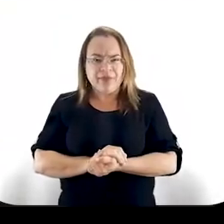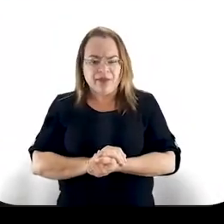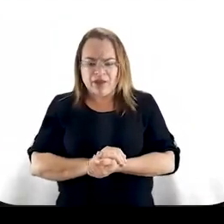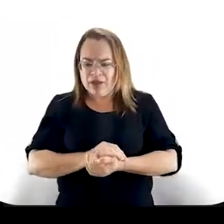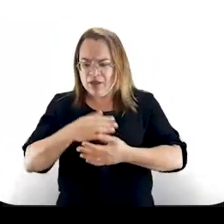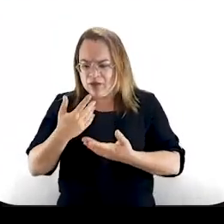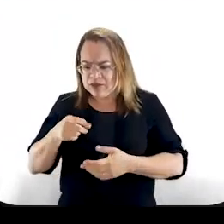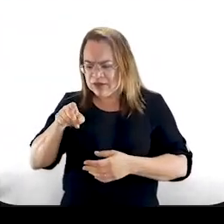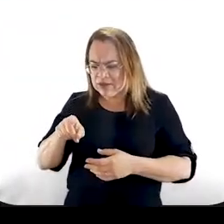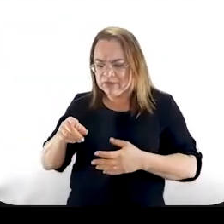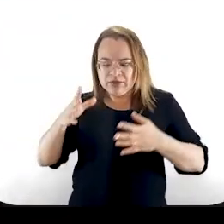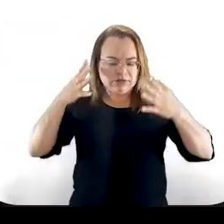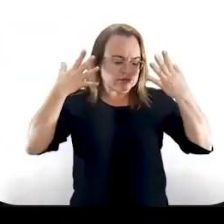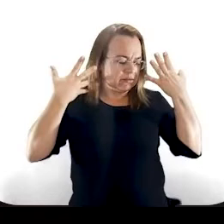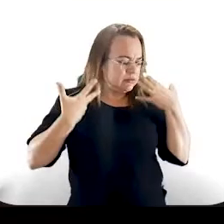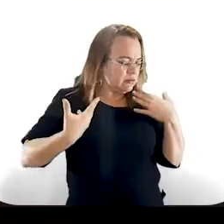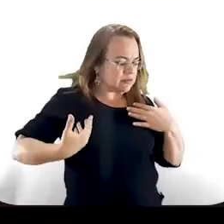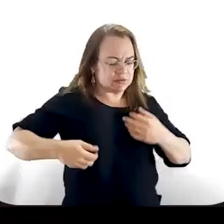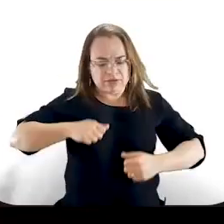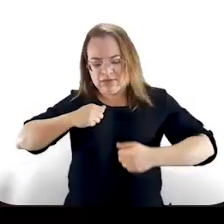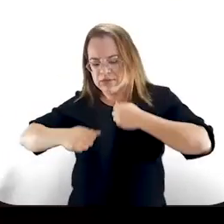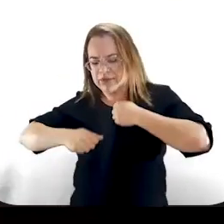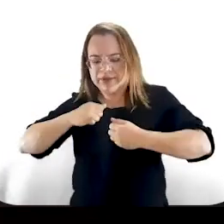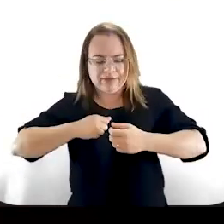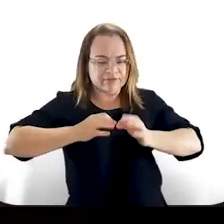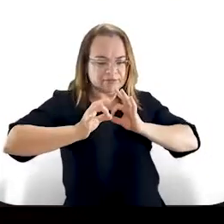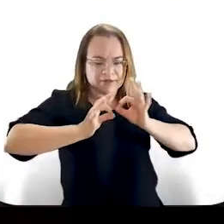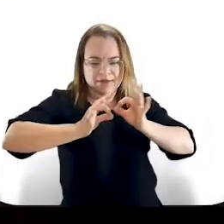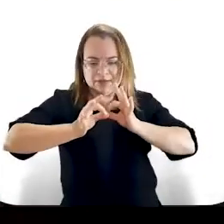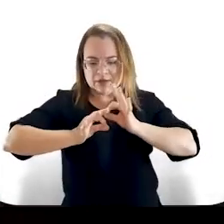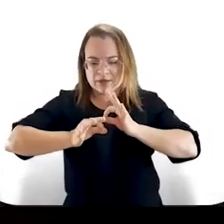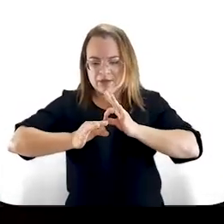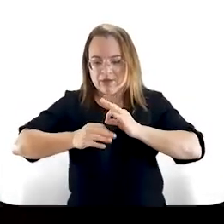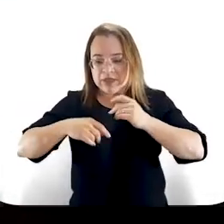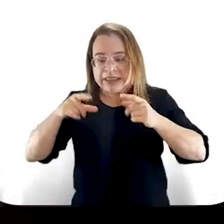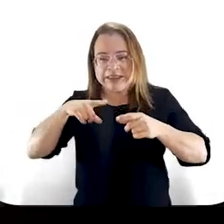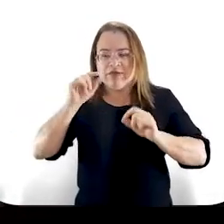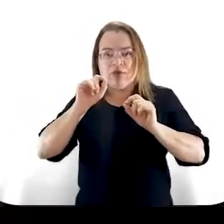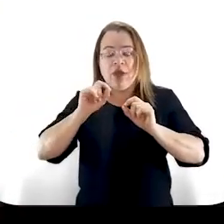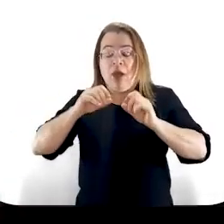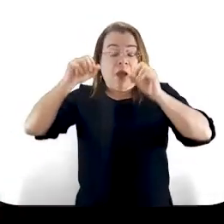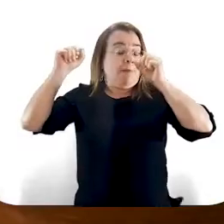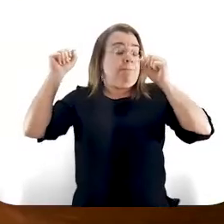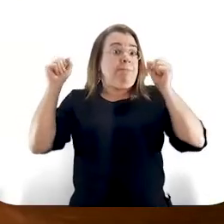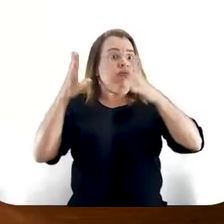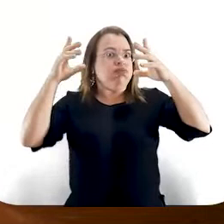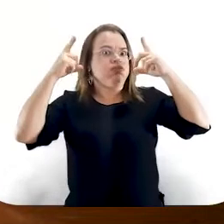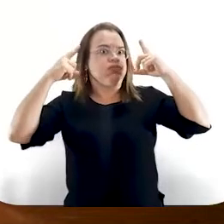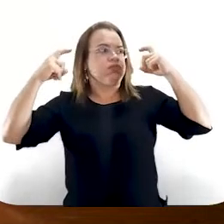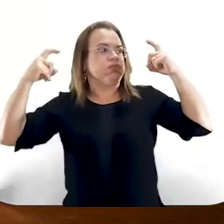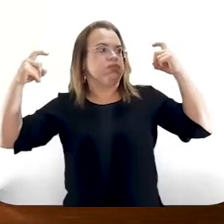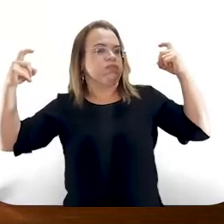quando ela estava lá, se banhando, se preparando, eis que se ouve um grande estrondo. Um